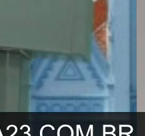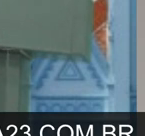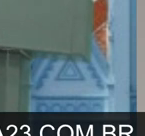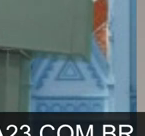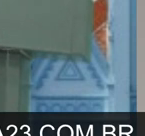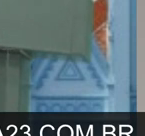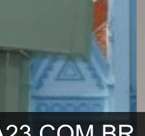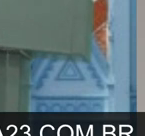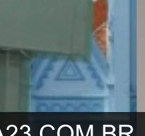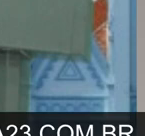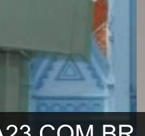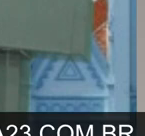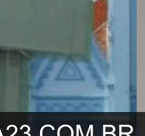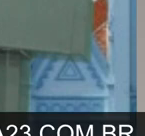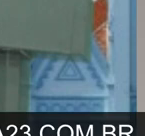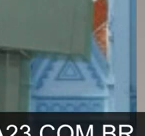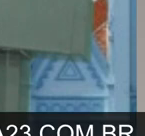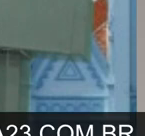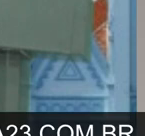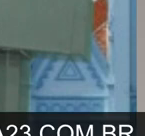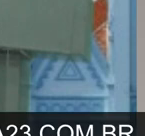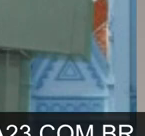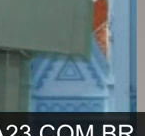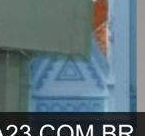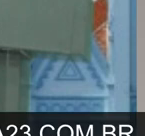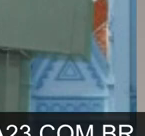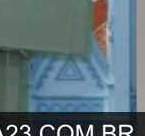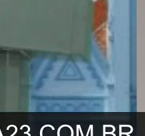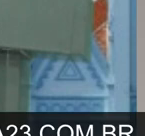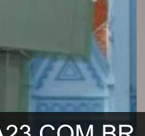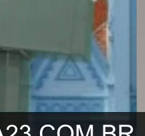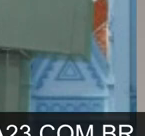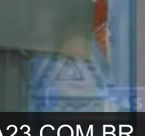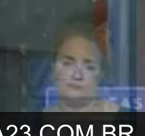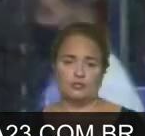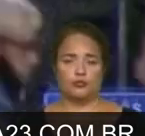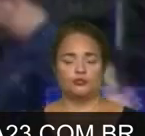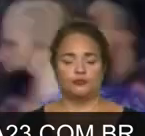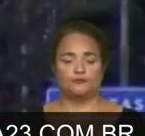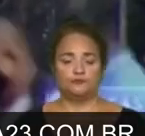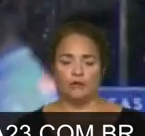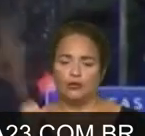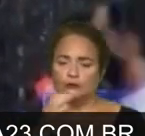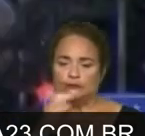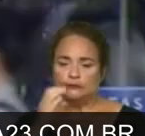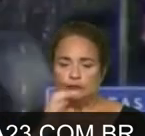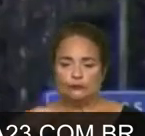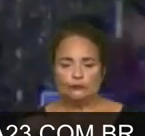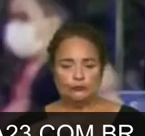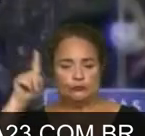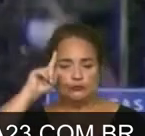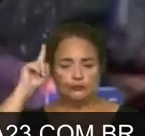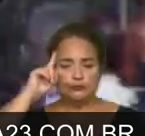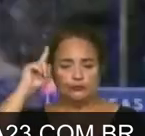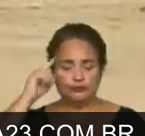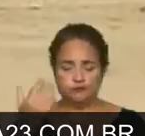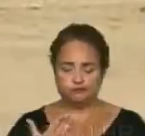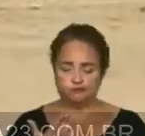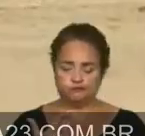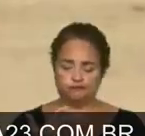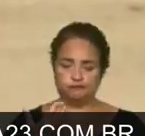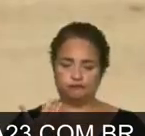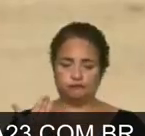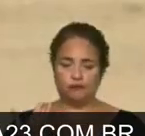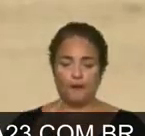Tem uma reportagem, a gente joga na tela agora do JR23. A correria no nosso cotidiano tem nos afastado cada